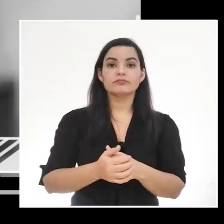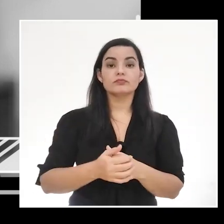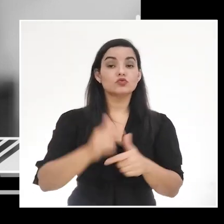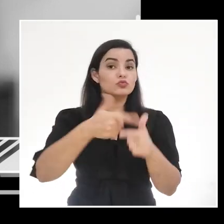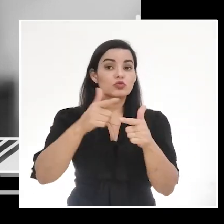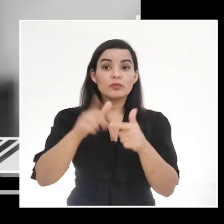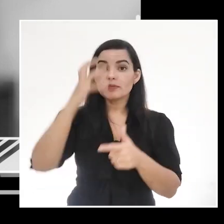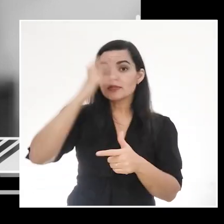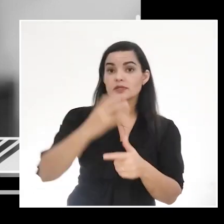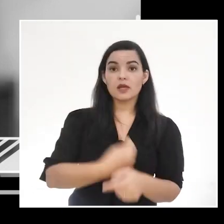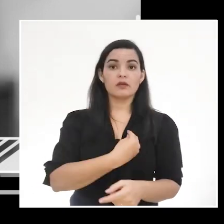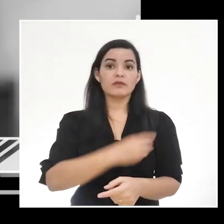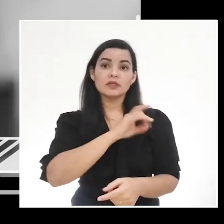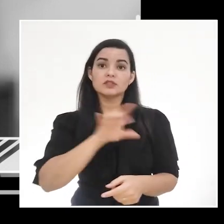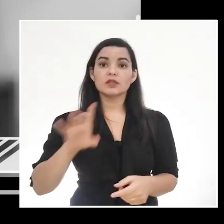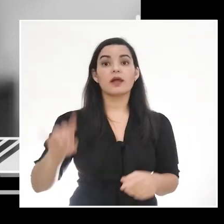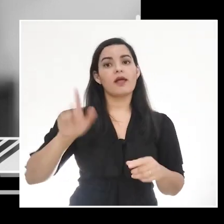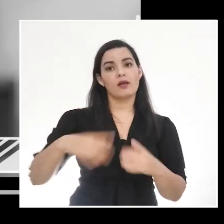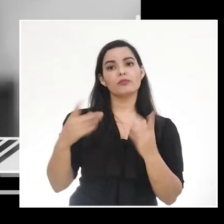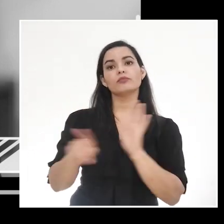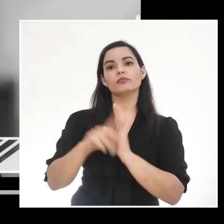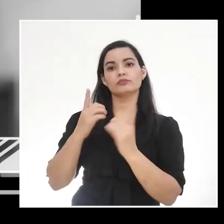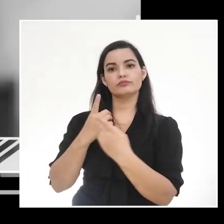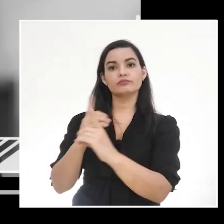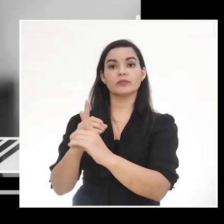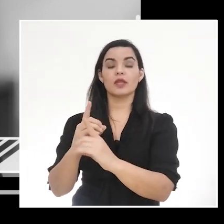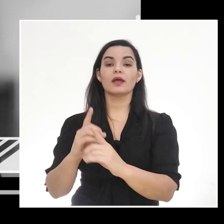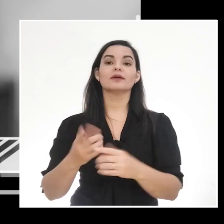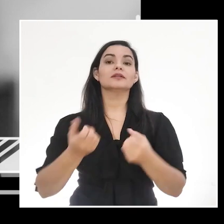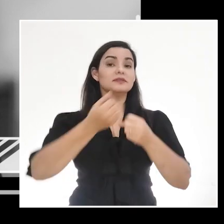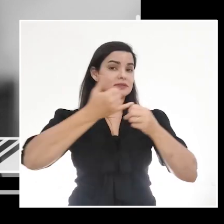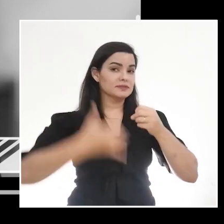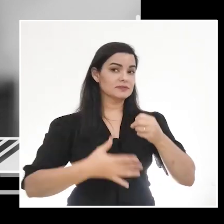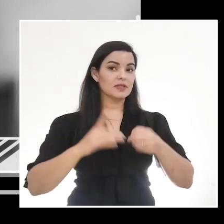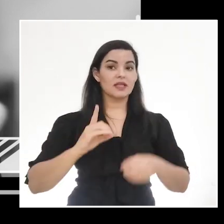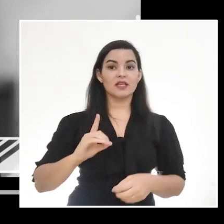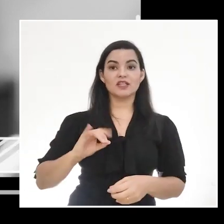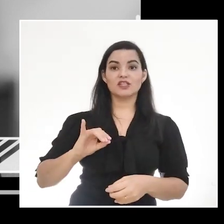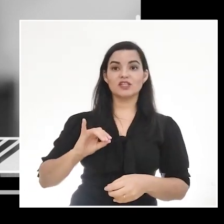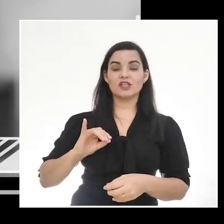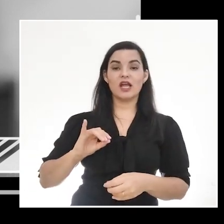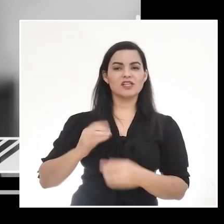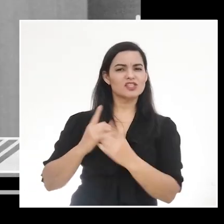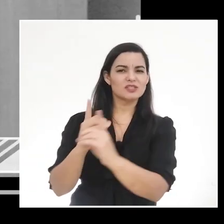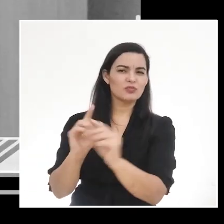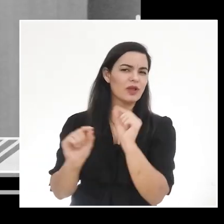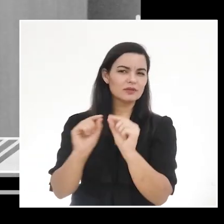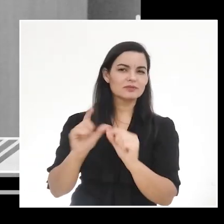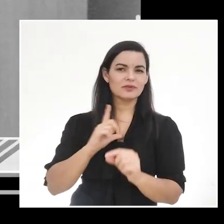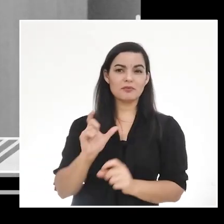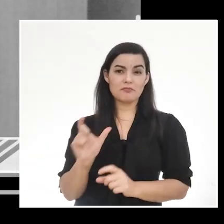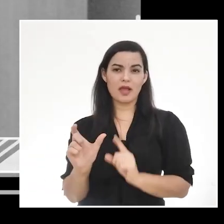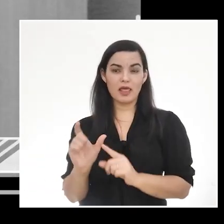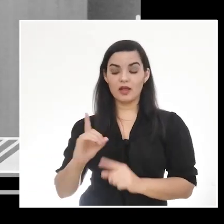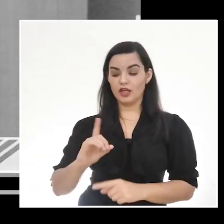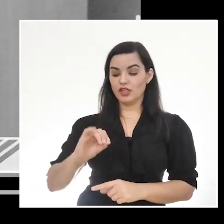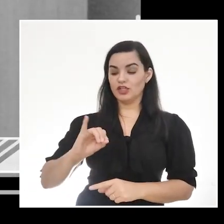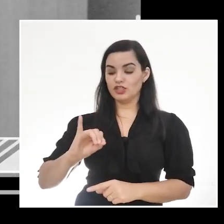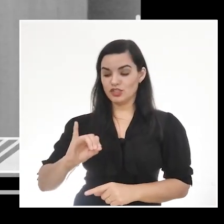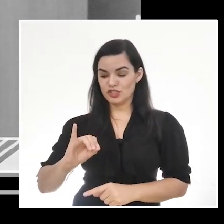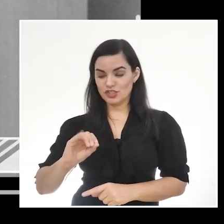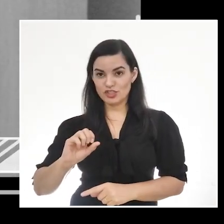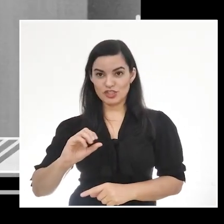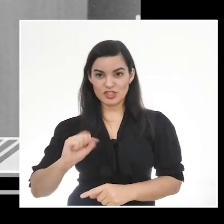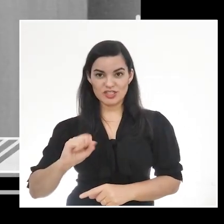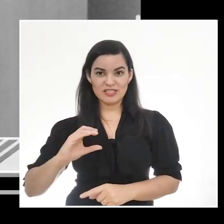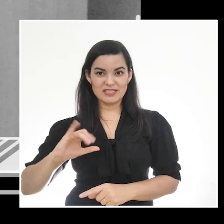mais profundidade para ajudar um ao outro nas suas grandes questões? Então isso é discipulado. Definição de discipulado, alguém